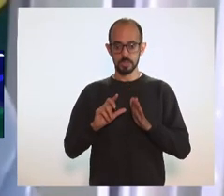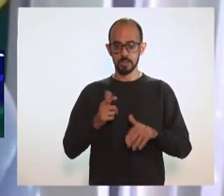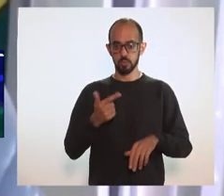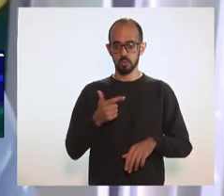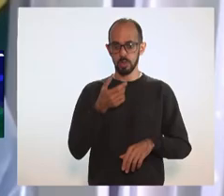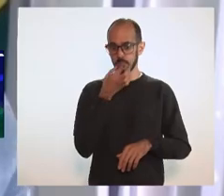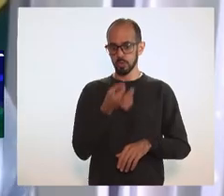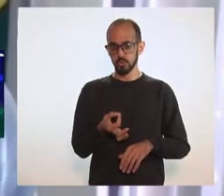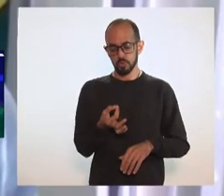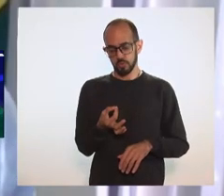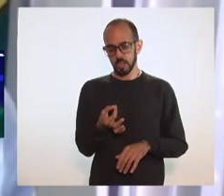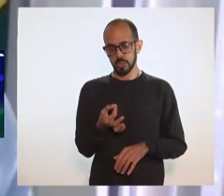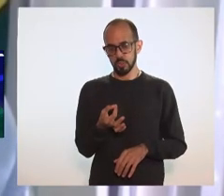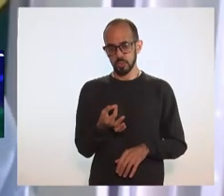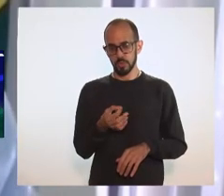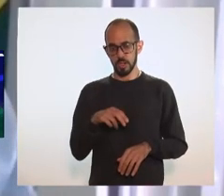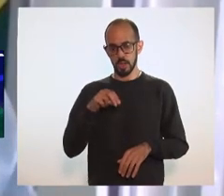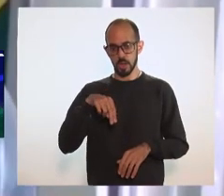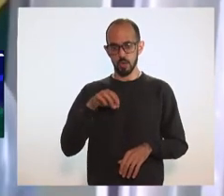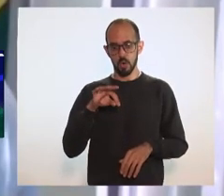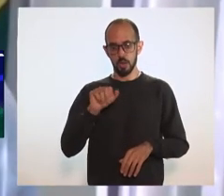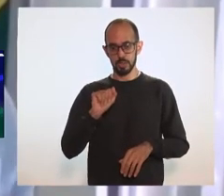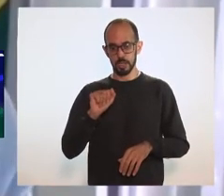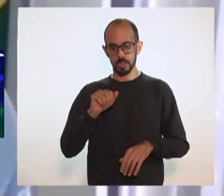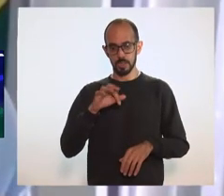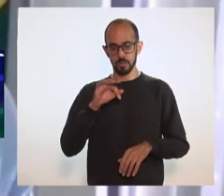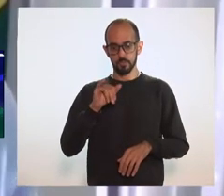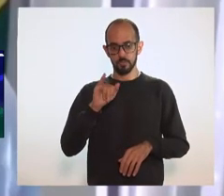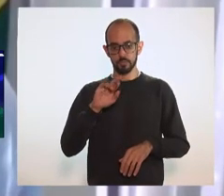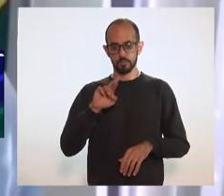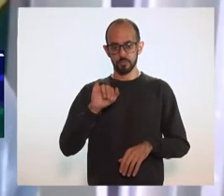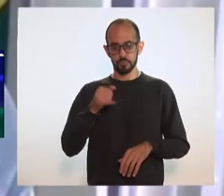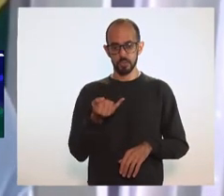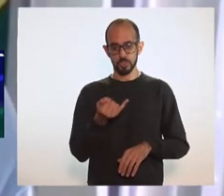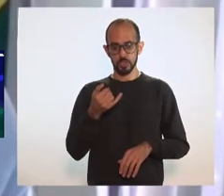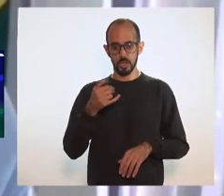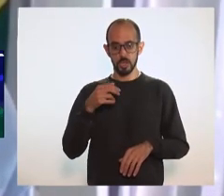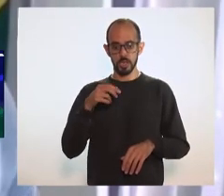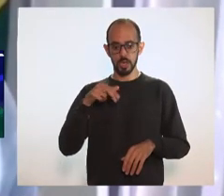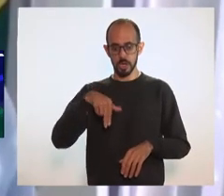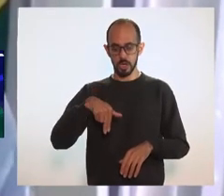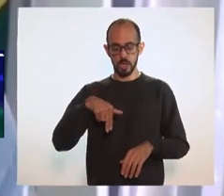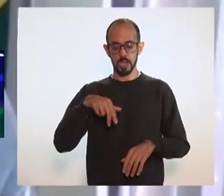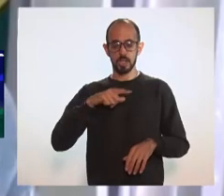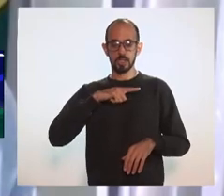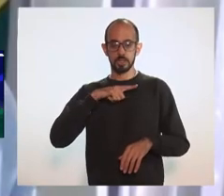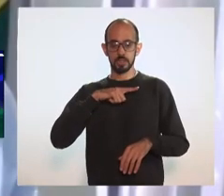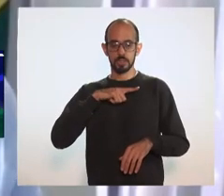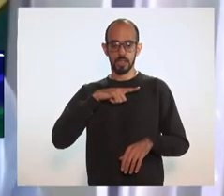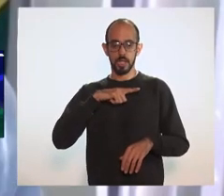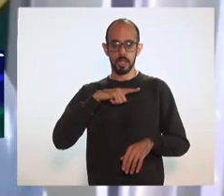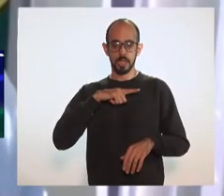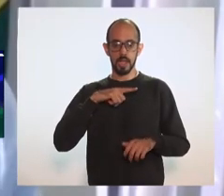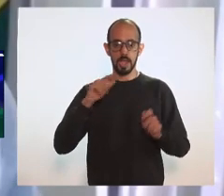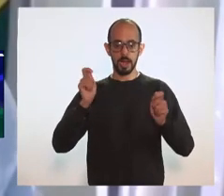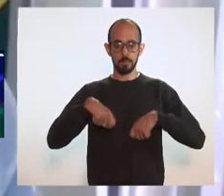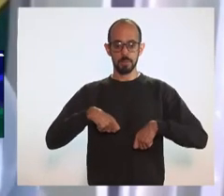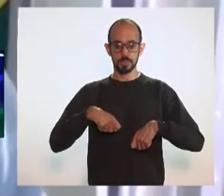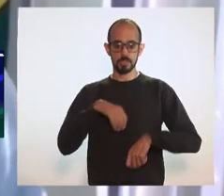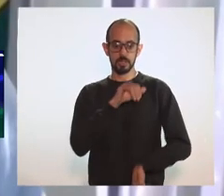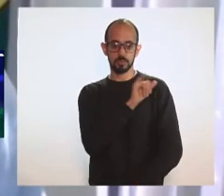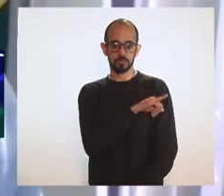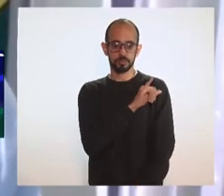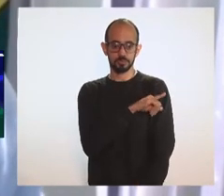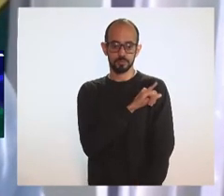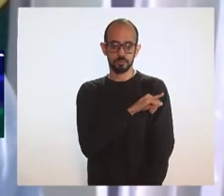justificativa. A nota da Firjan faz menção ao que o André mencionou, que o Estado tem uma capacidade de moagem de